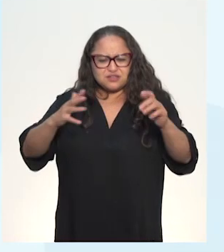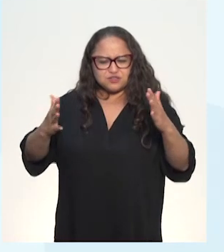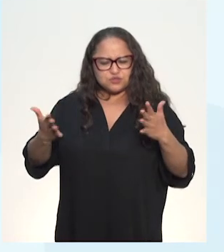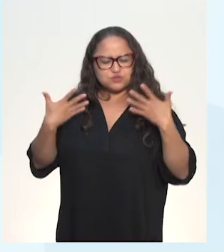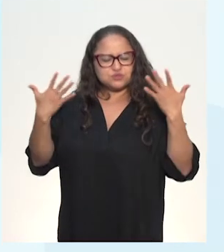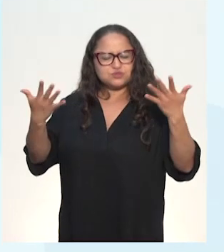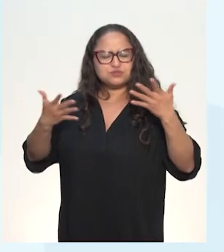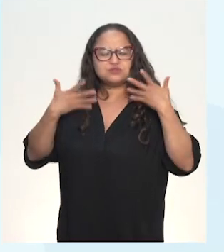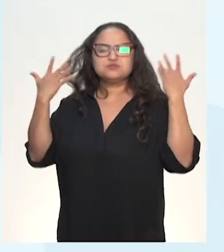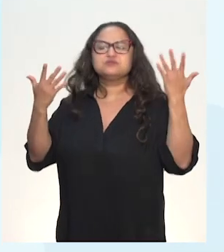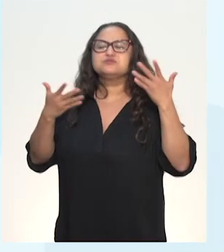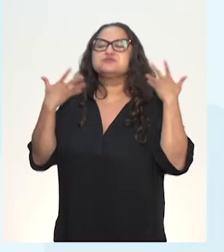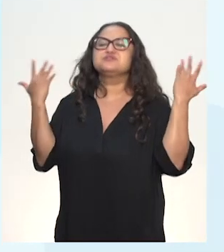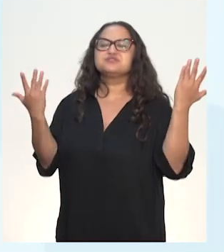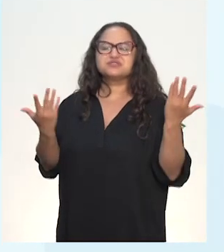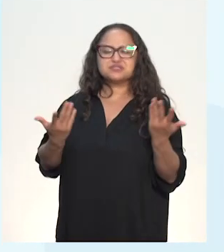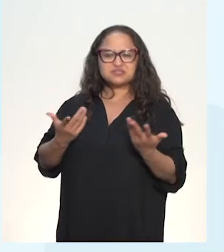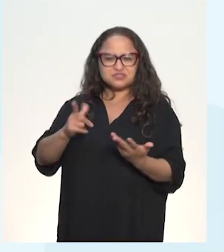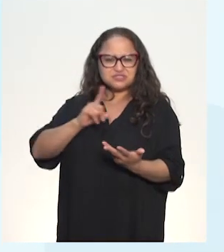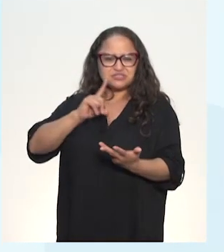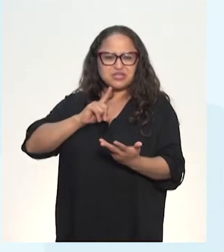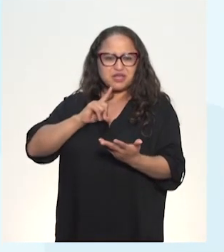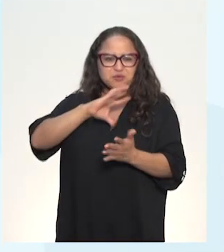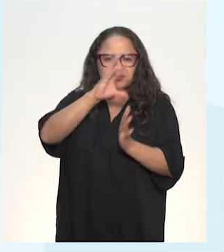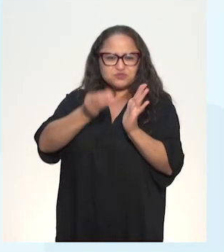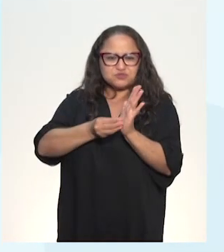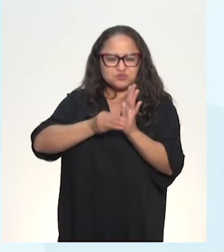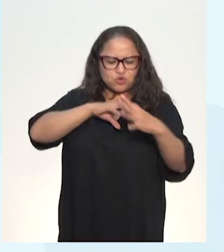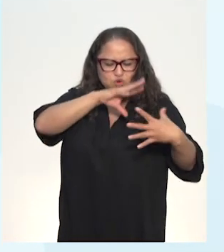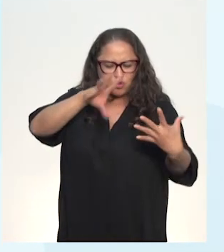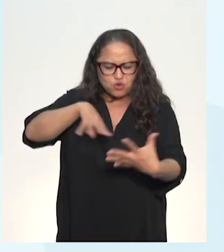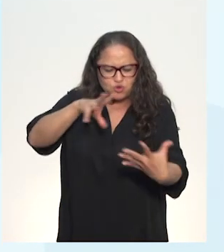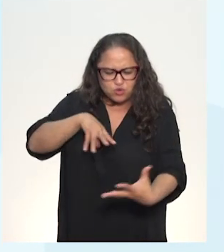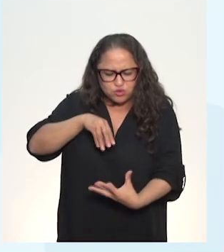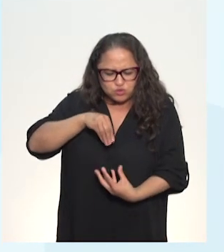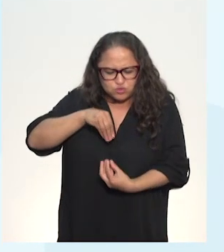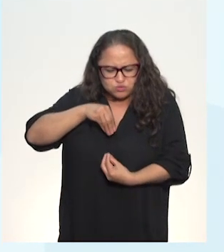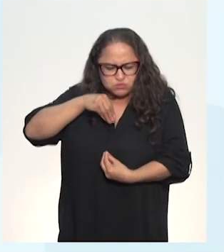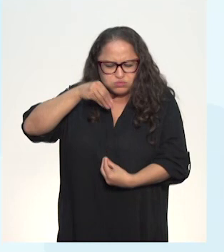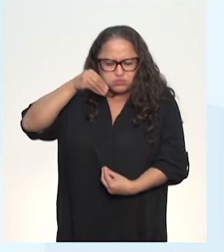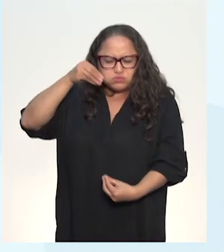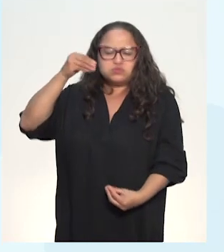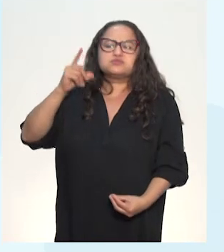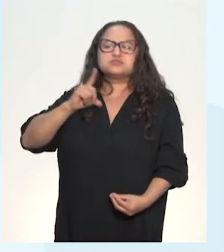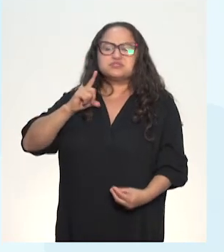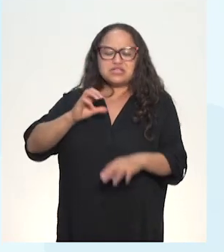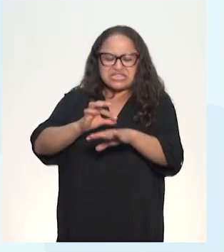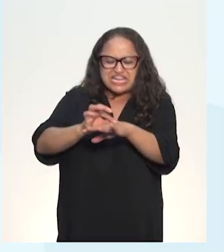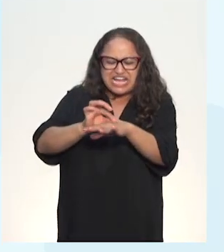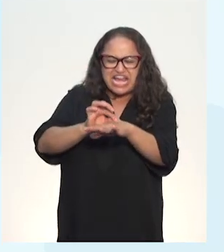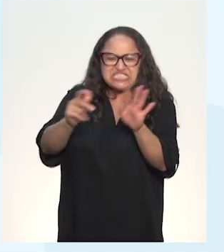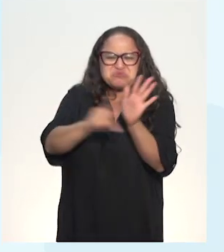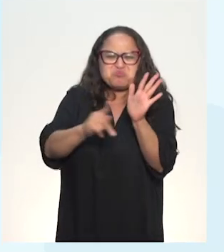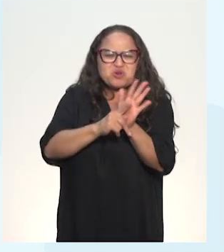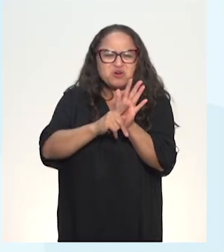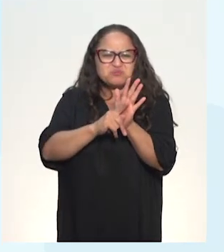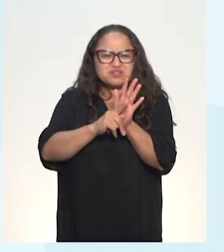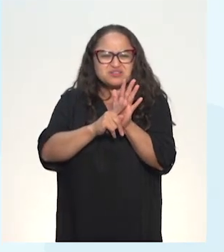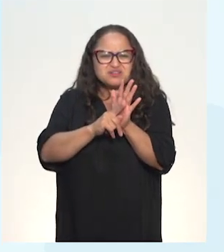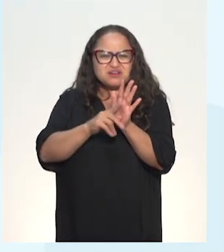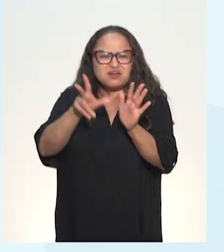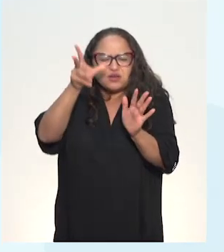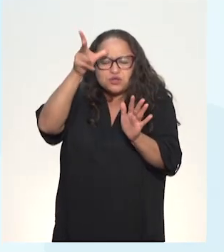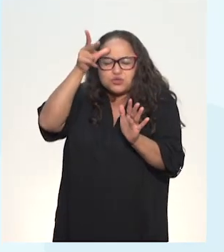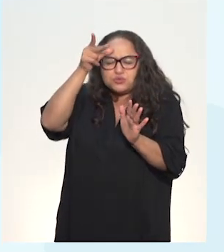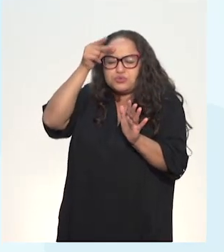tudo. Uma espiritualidade feita com a nossa própria carne, um alívio de viver, de que o nosso corpo